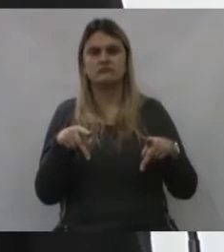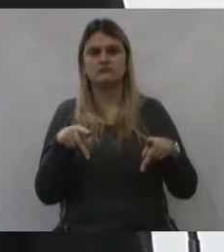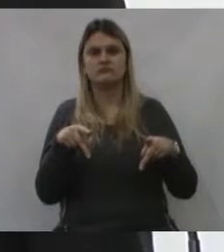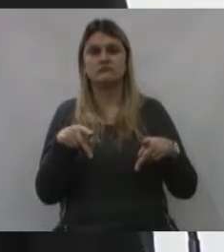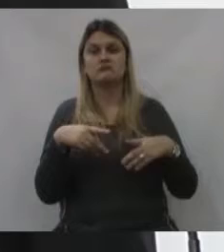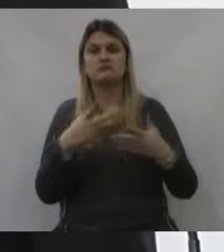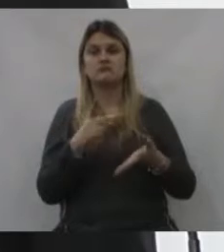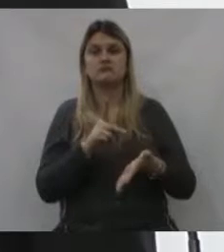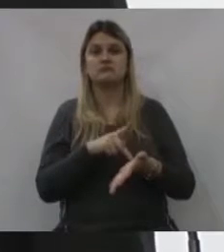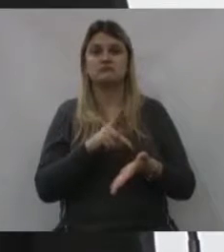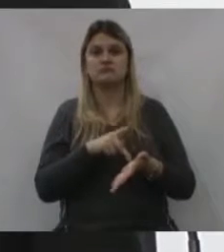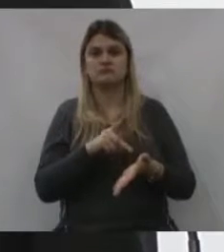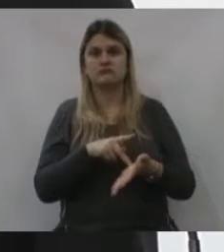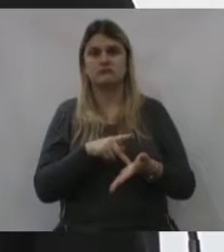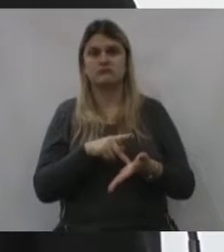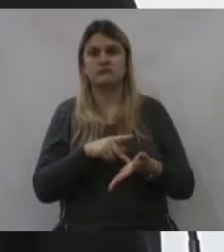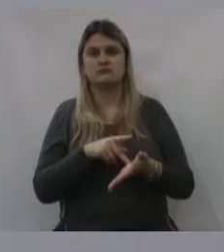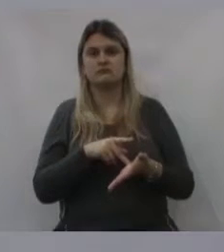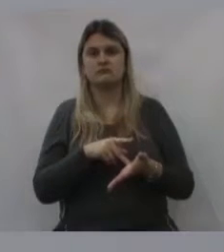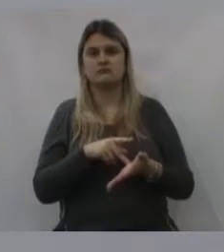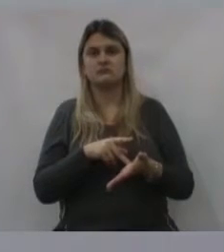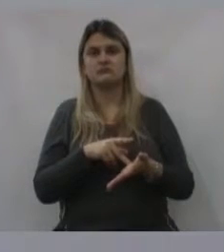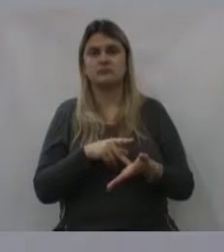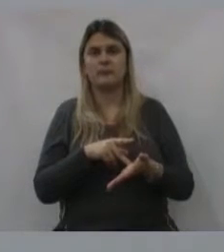popular, que, na verdade,